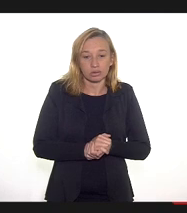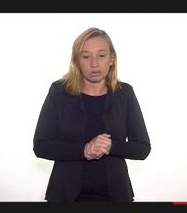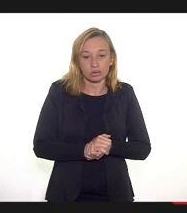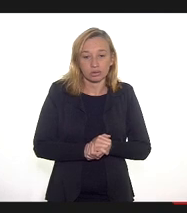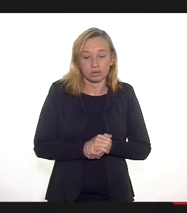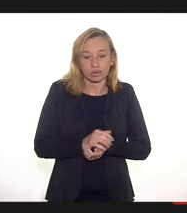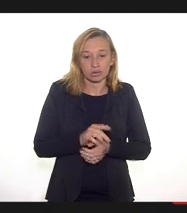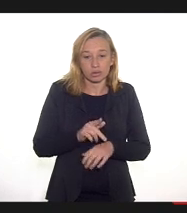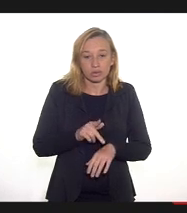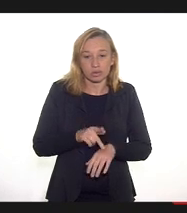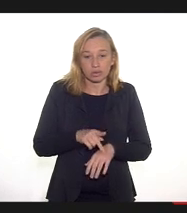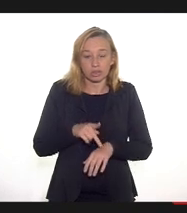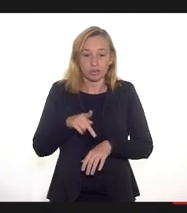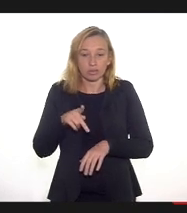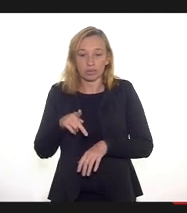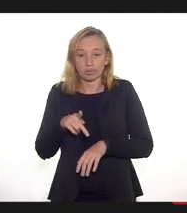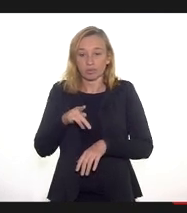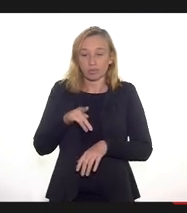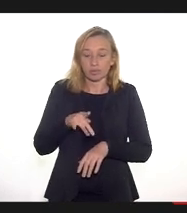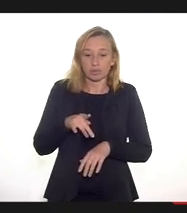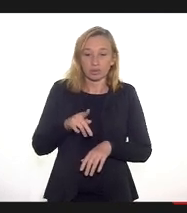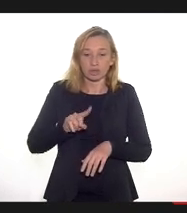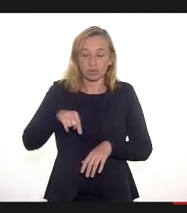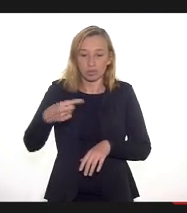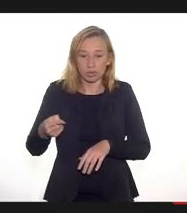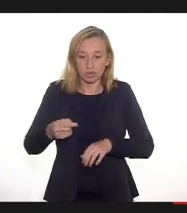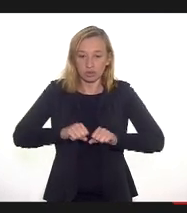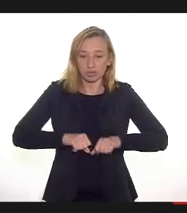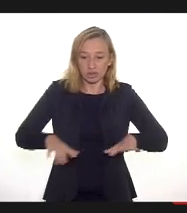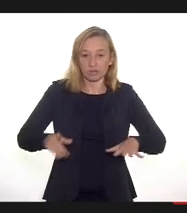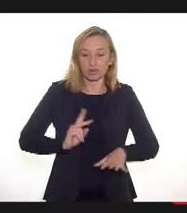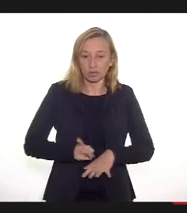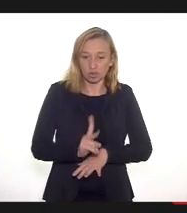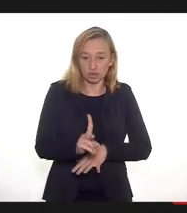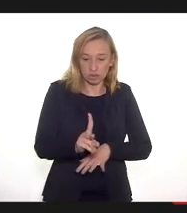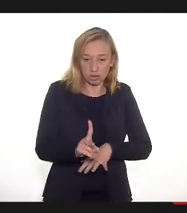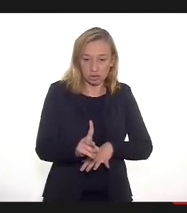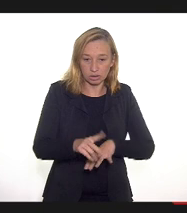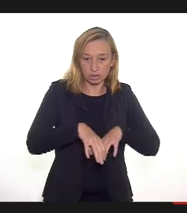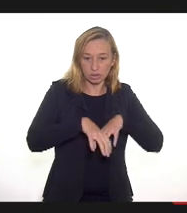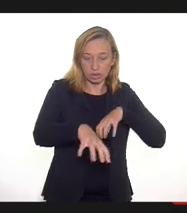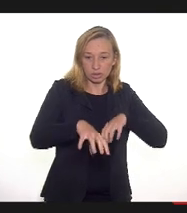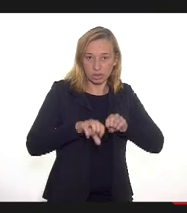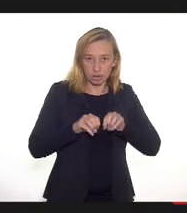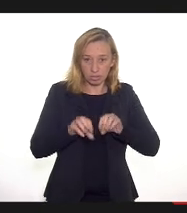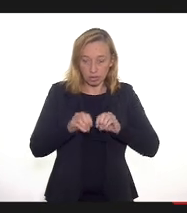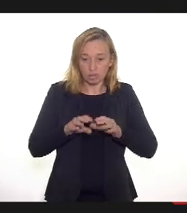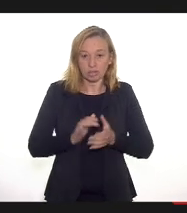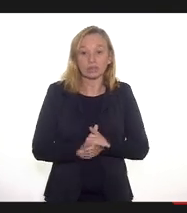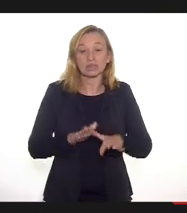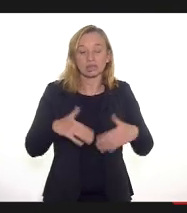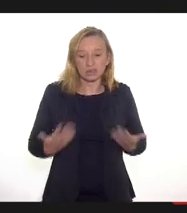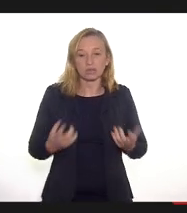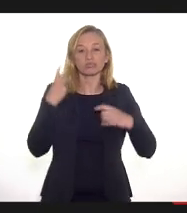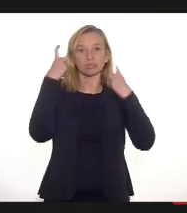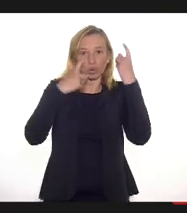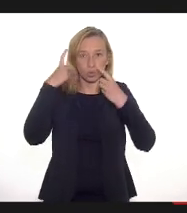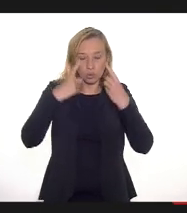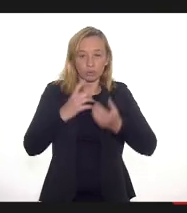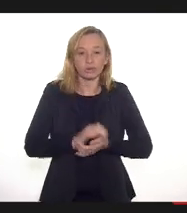pandemia vão continuar sendo feitas remotamente. Então, muito me